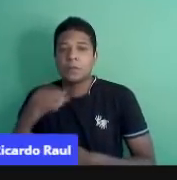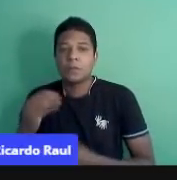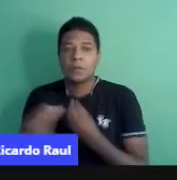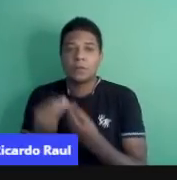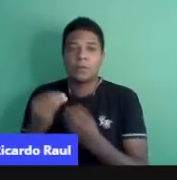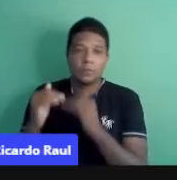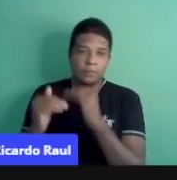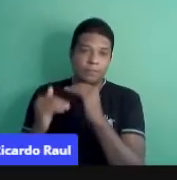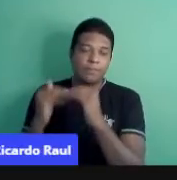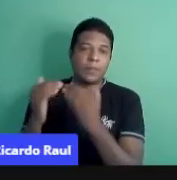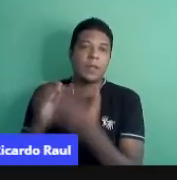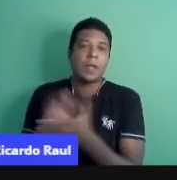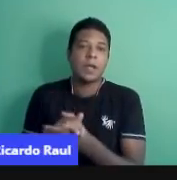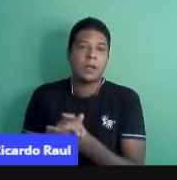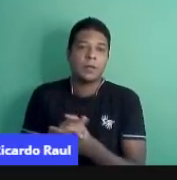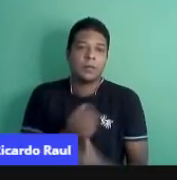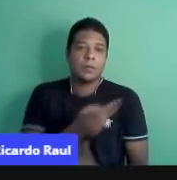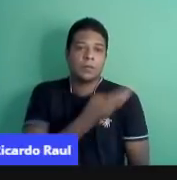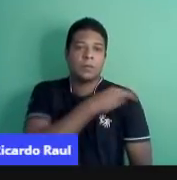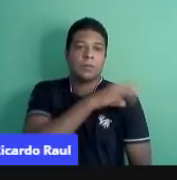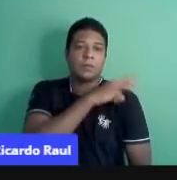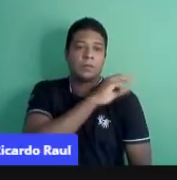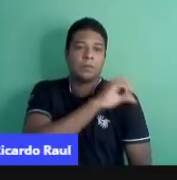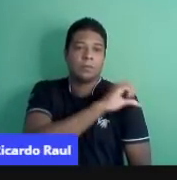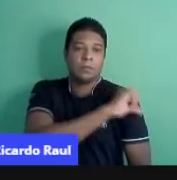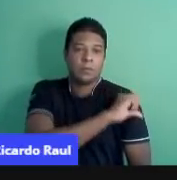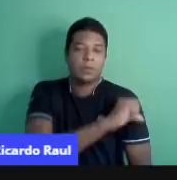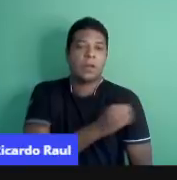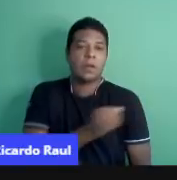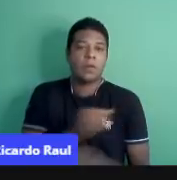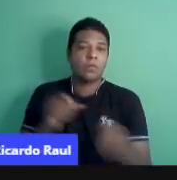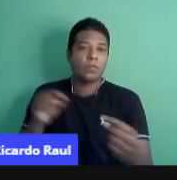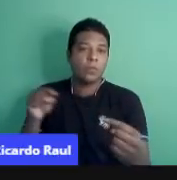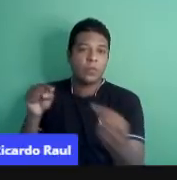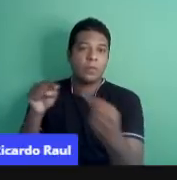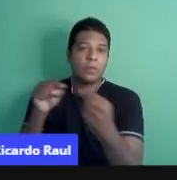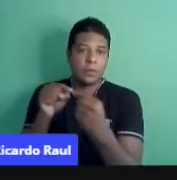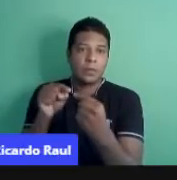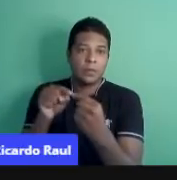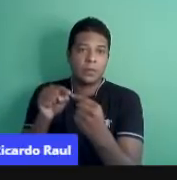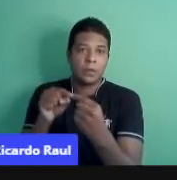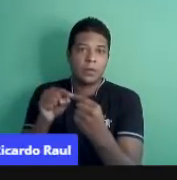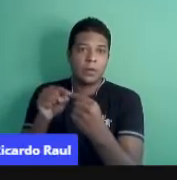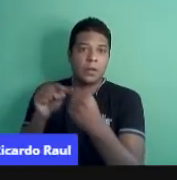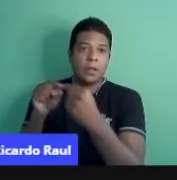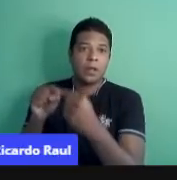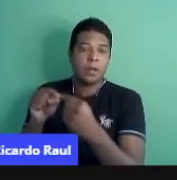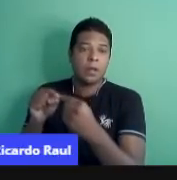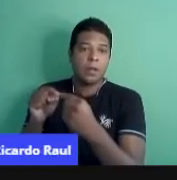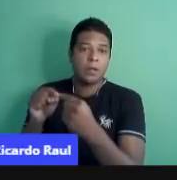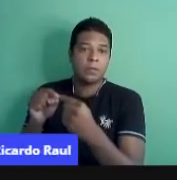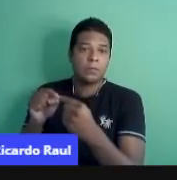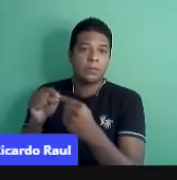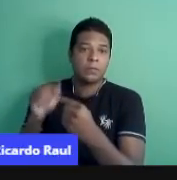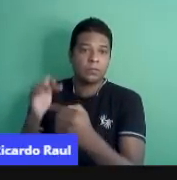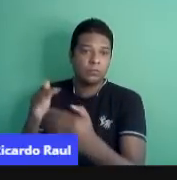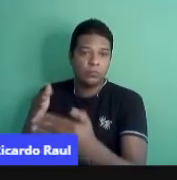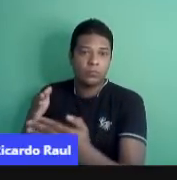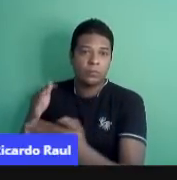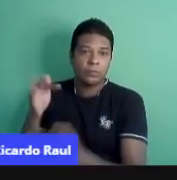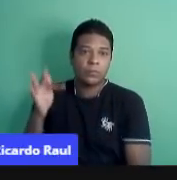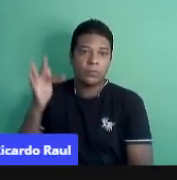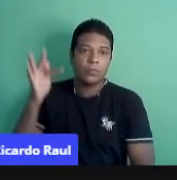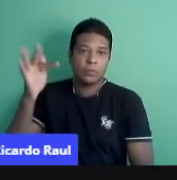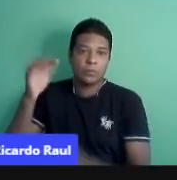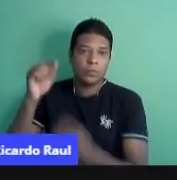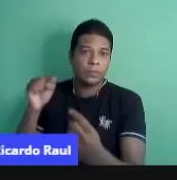no ensino fundamental. Ele aparecia como uns objetivos a serem alcançados bimestralmente. Nós